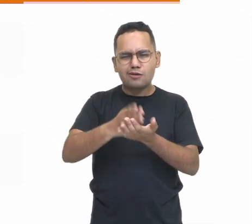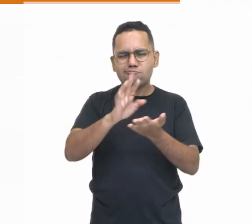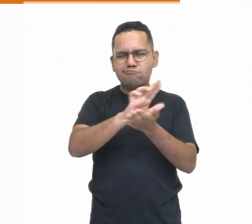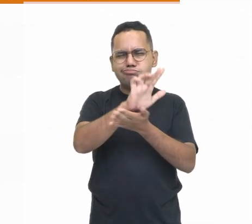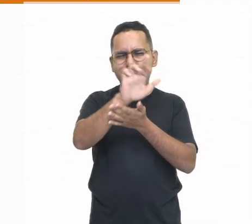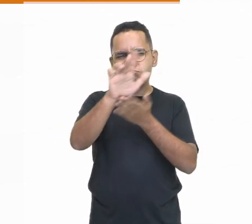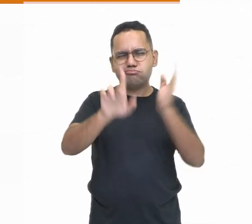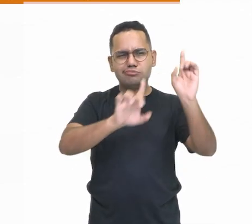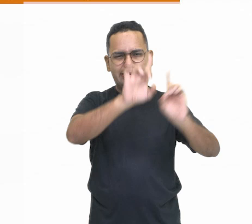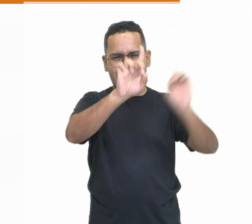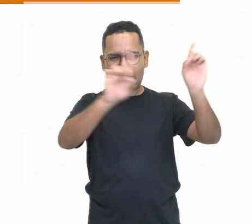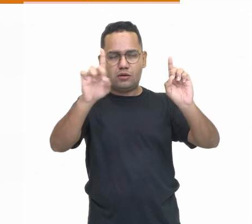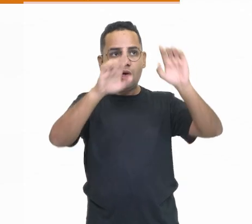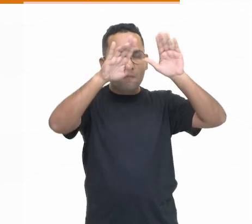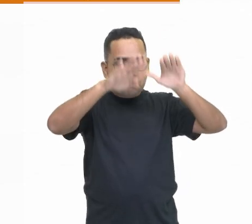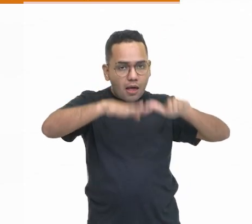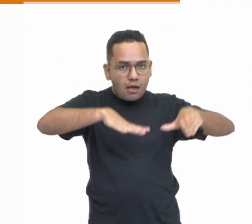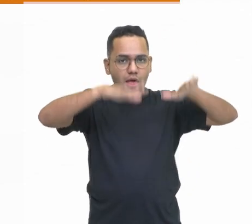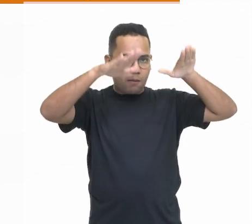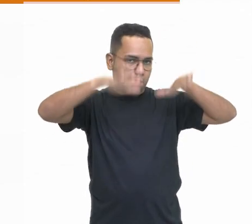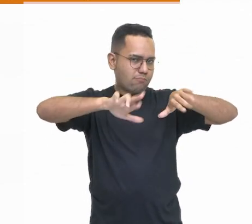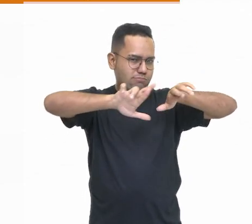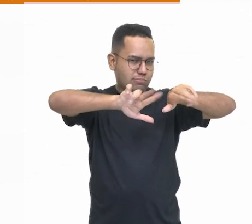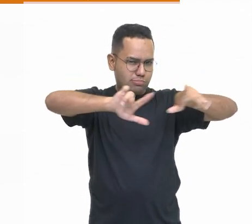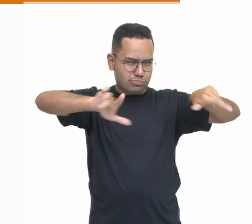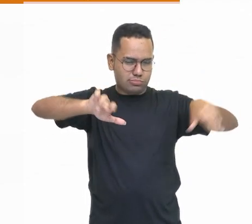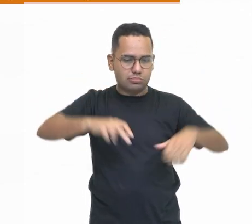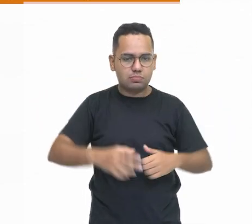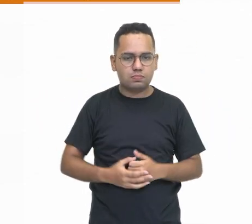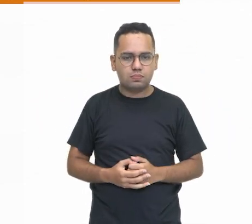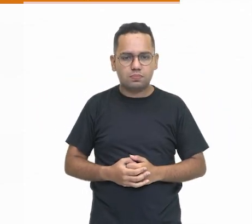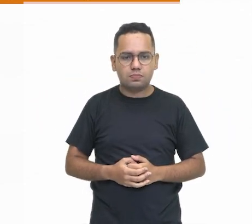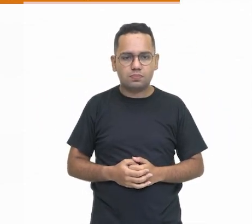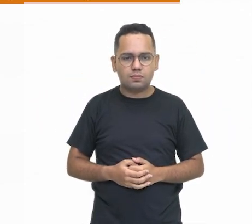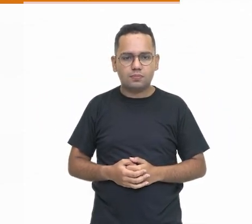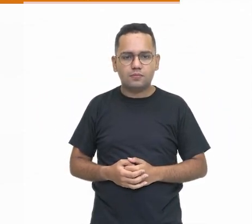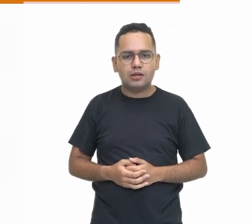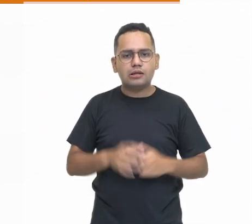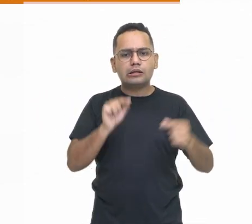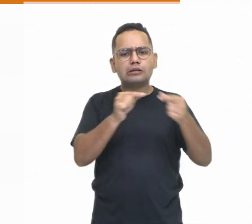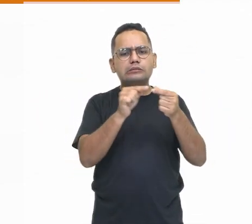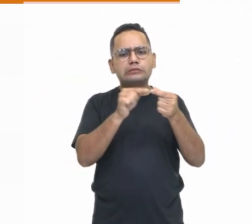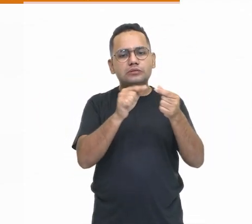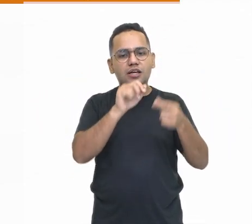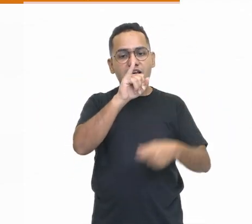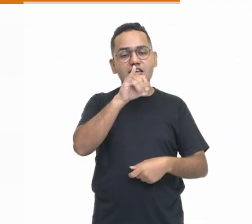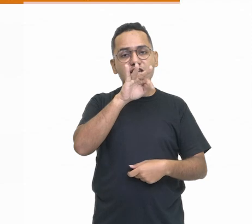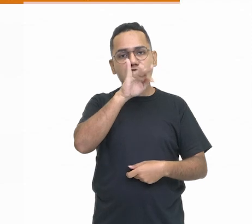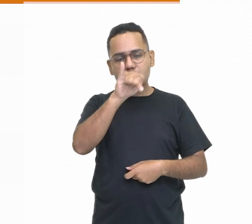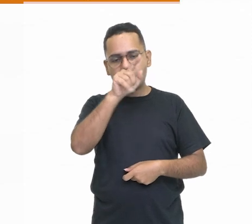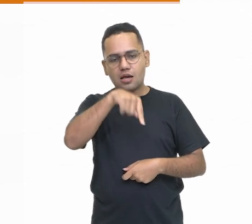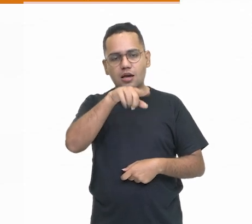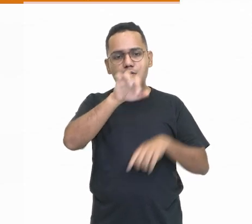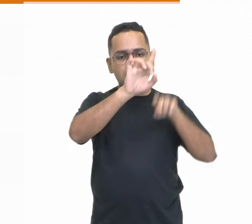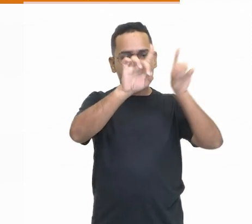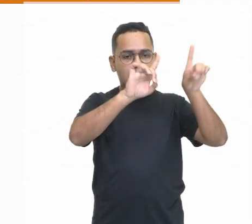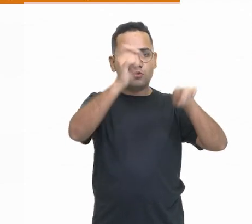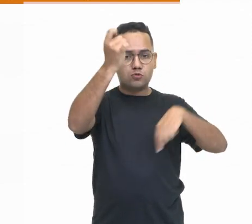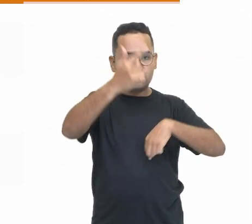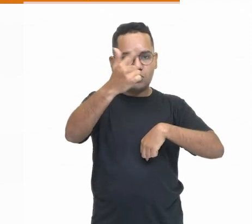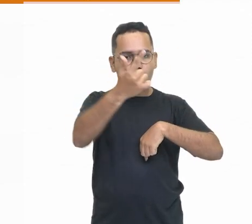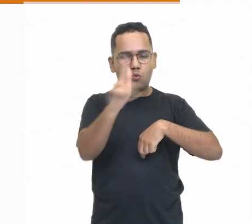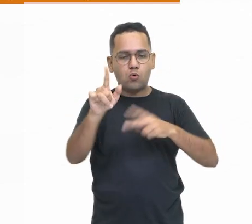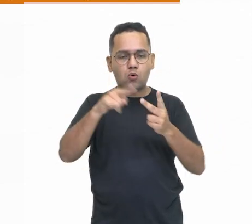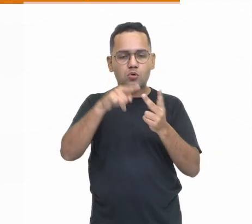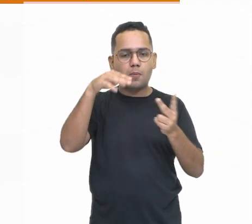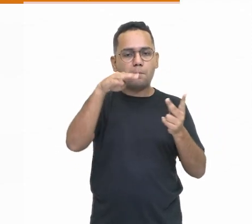então eles adoravam diversas divindades, incluindo o Inti, né, o deus Sol, e o Mamaquilha, a deusa